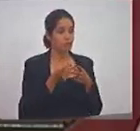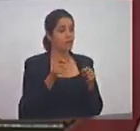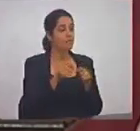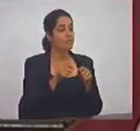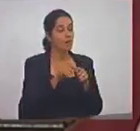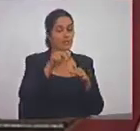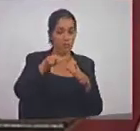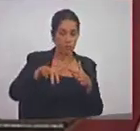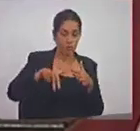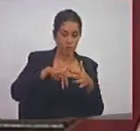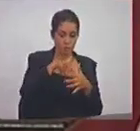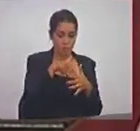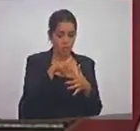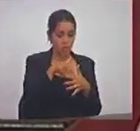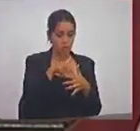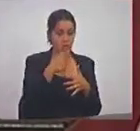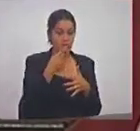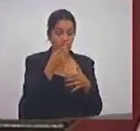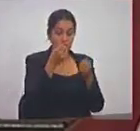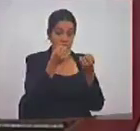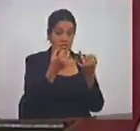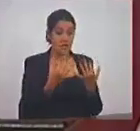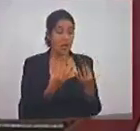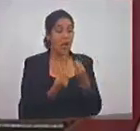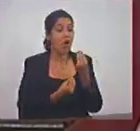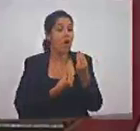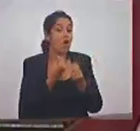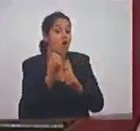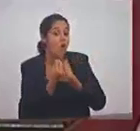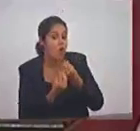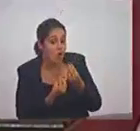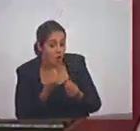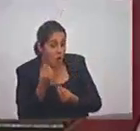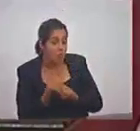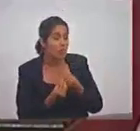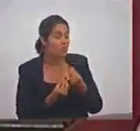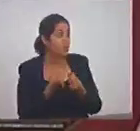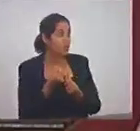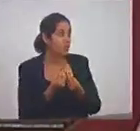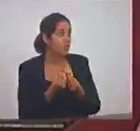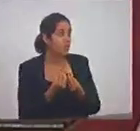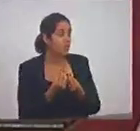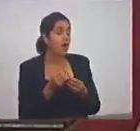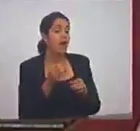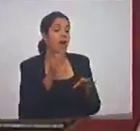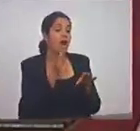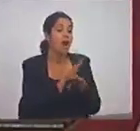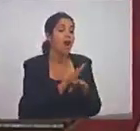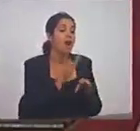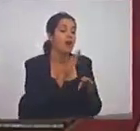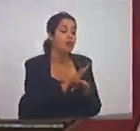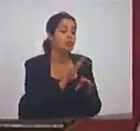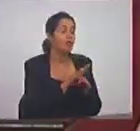uso da tribuna e vir explicar como, de que forma, de que maneira será feito